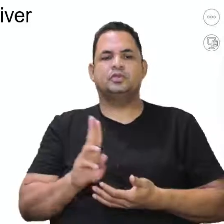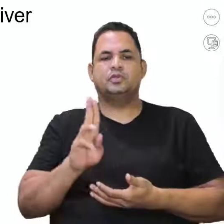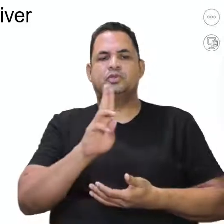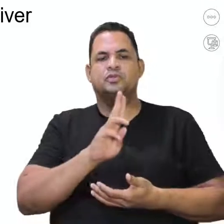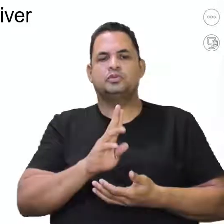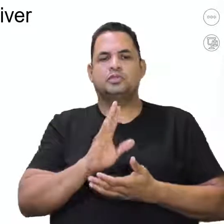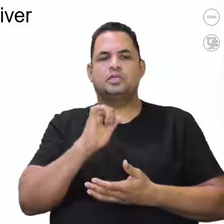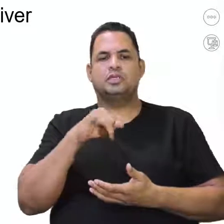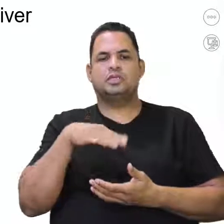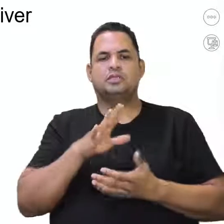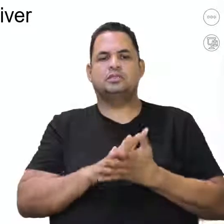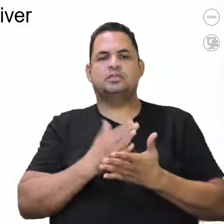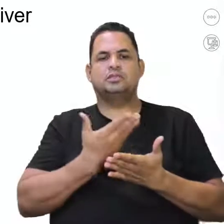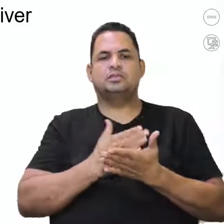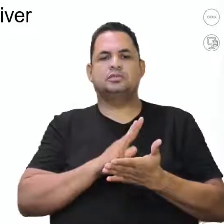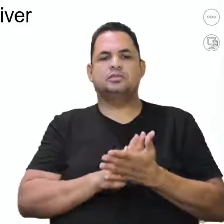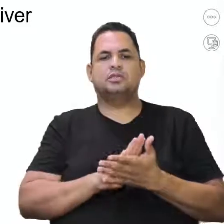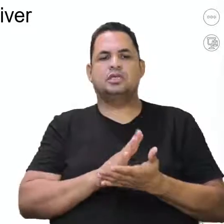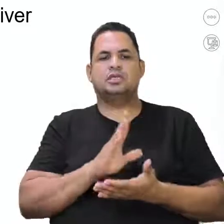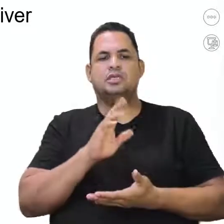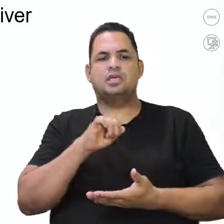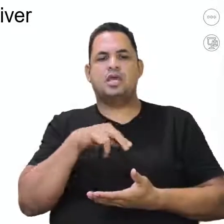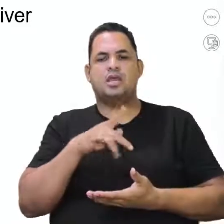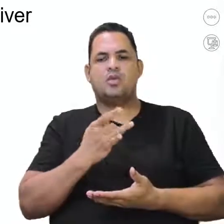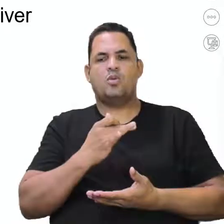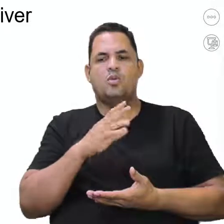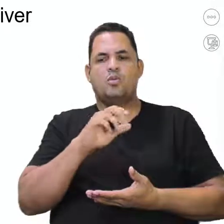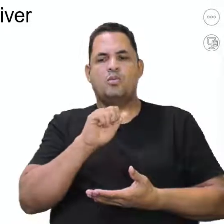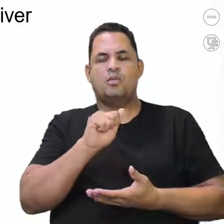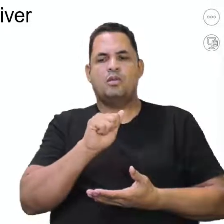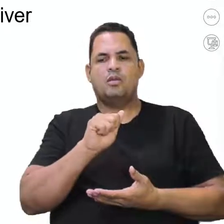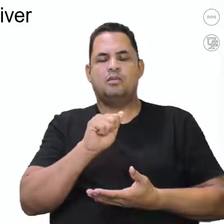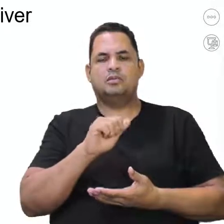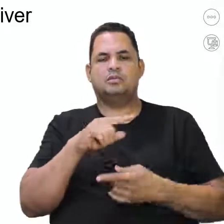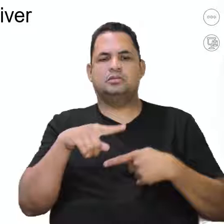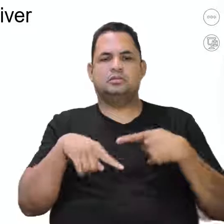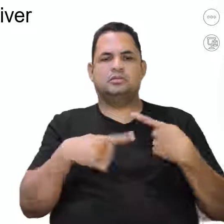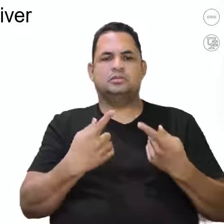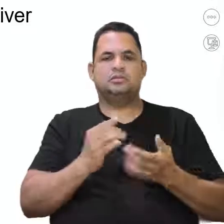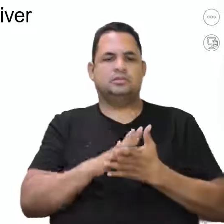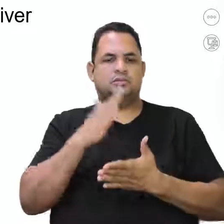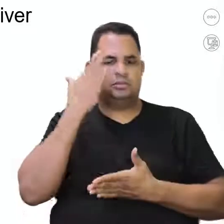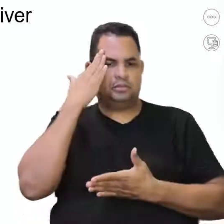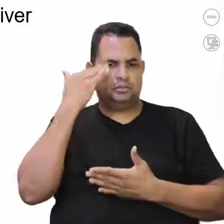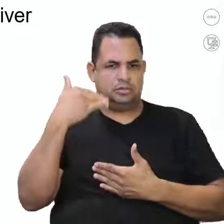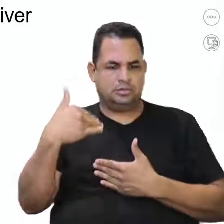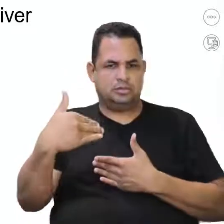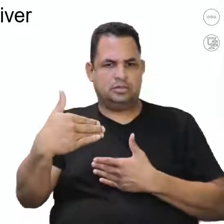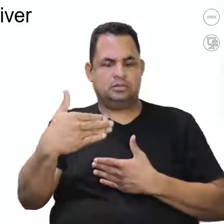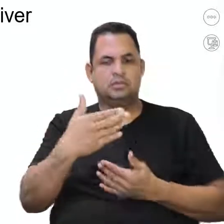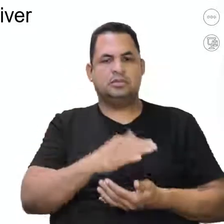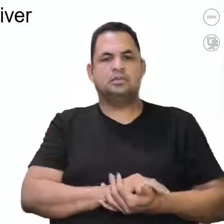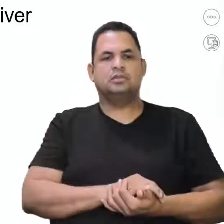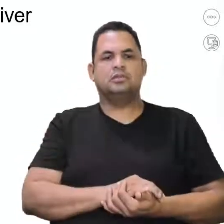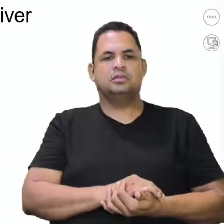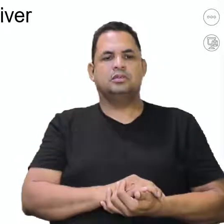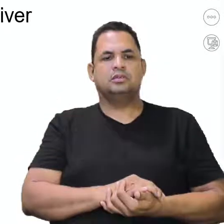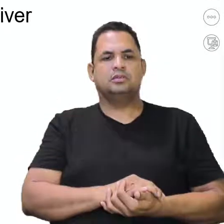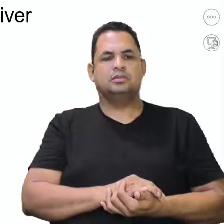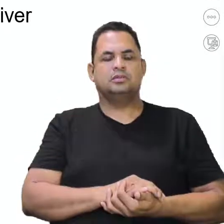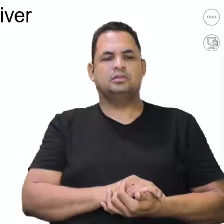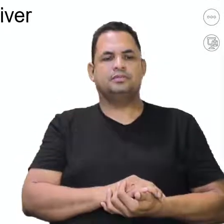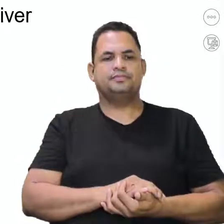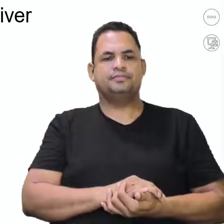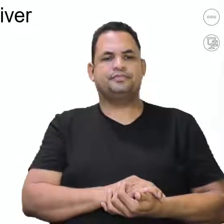tem a tradução de nenhuma, tá? Não vai colocar o no. Nós já vamos entender um pouco mais lá na frente. Olha aí. If